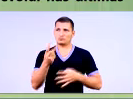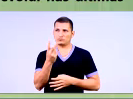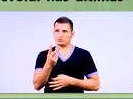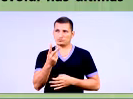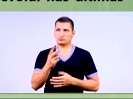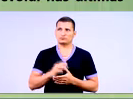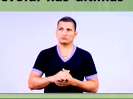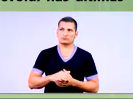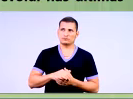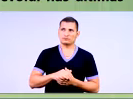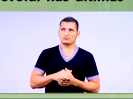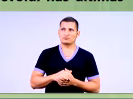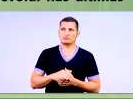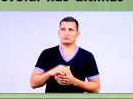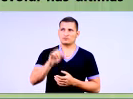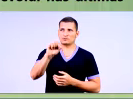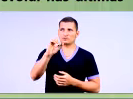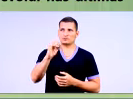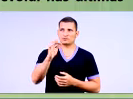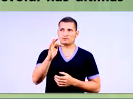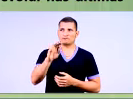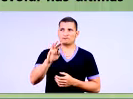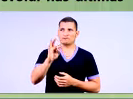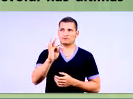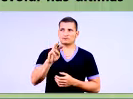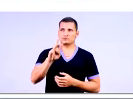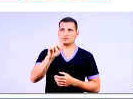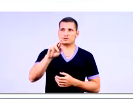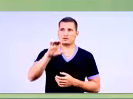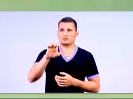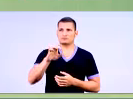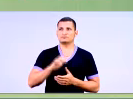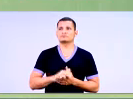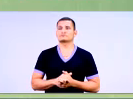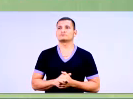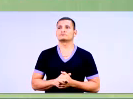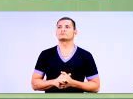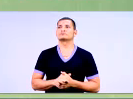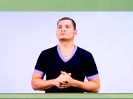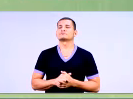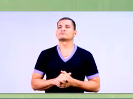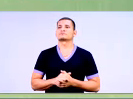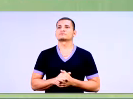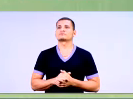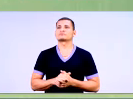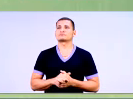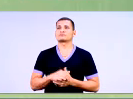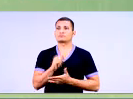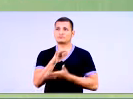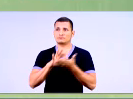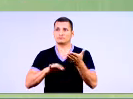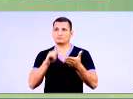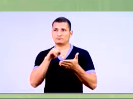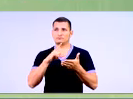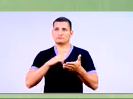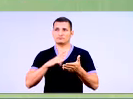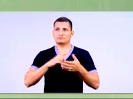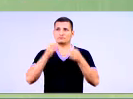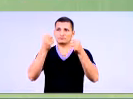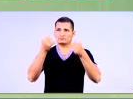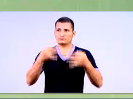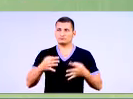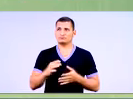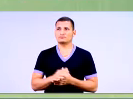sobra a última. O processamento de dados é composto de 3 etapas. Se nós voltarmos aqui no texto, a gente vai ver que ele fala sobre